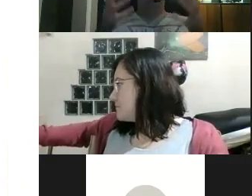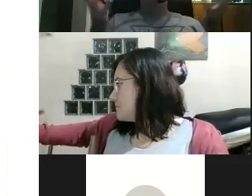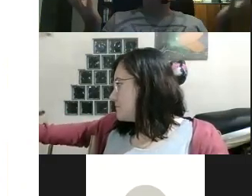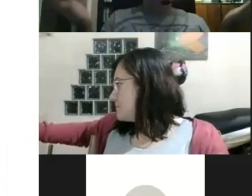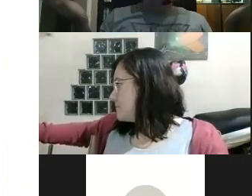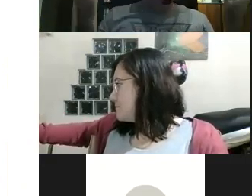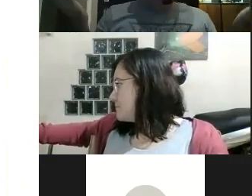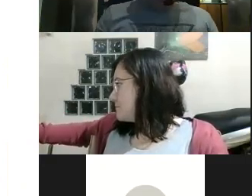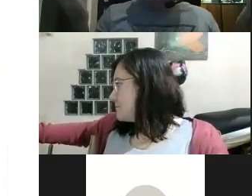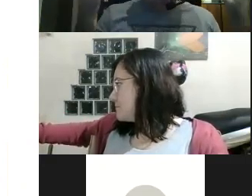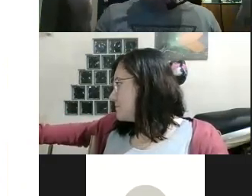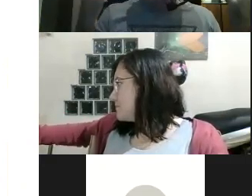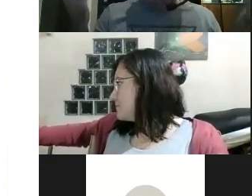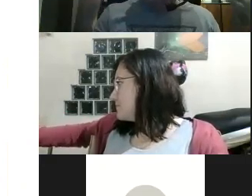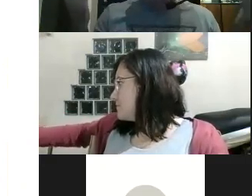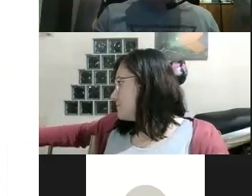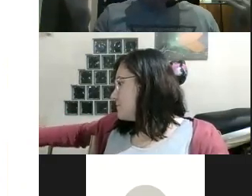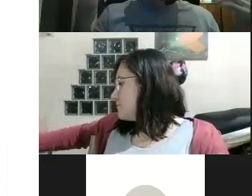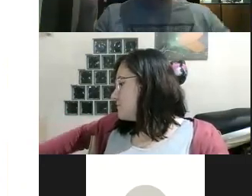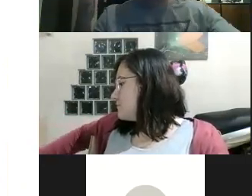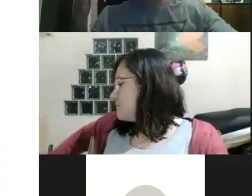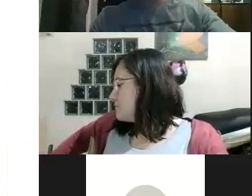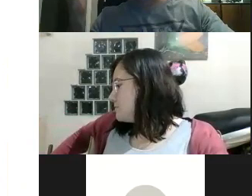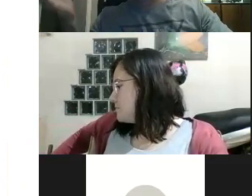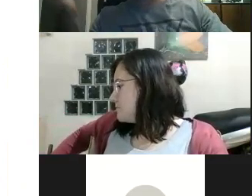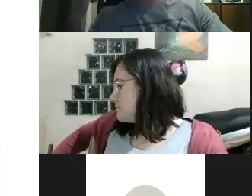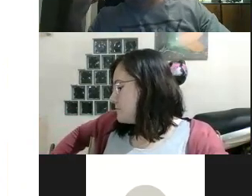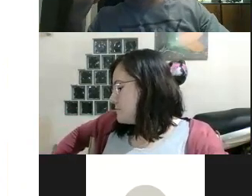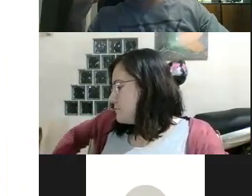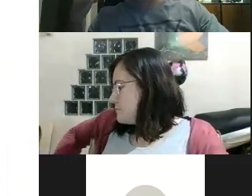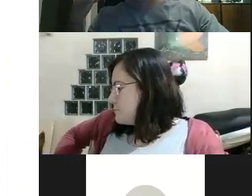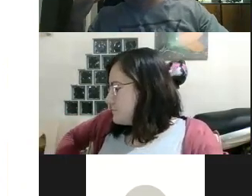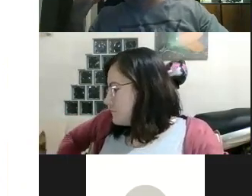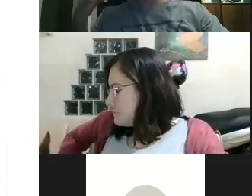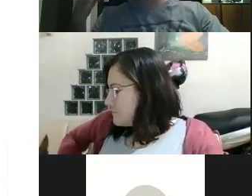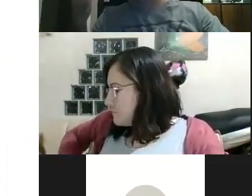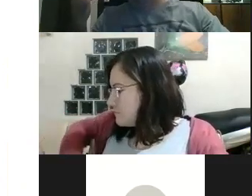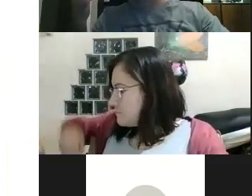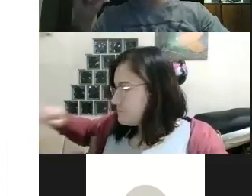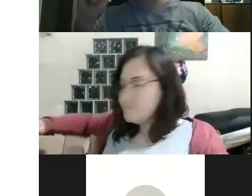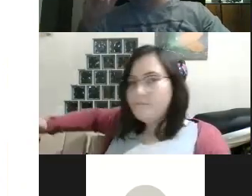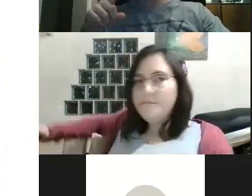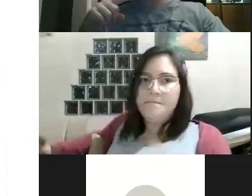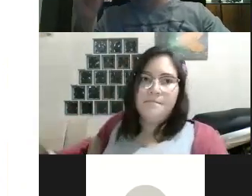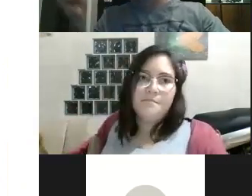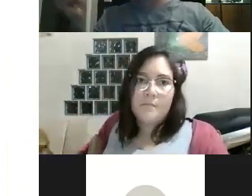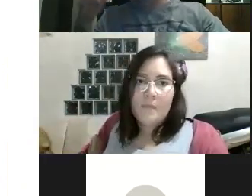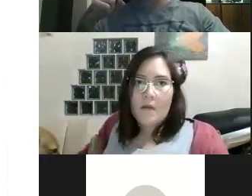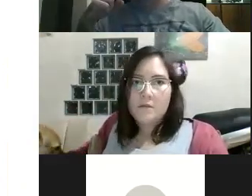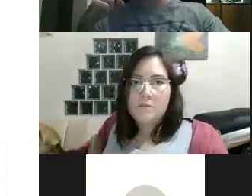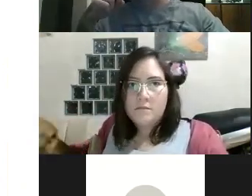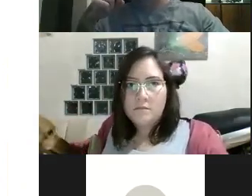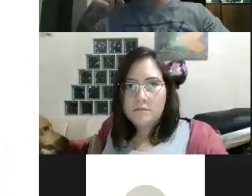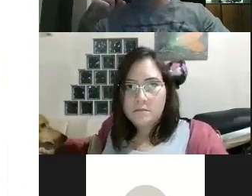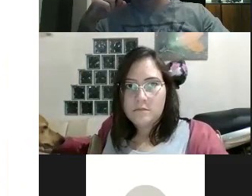Eu estudo para trás, tento entender o que aconteceu para trás e suponho que daqui para frente